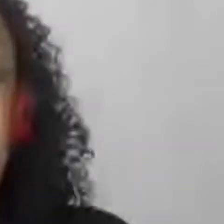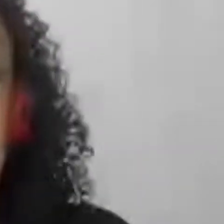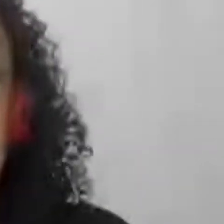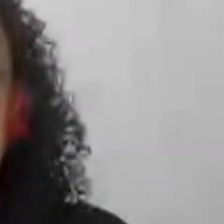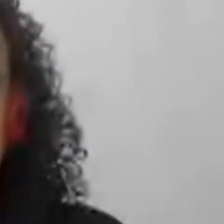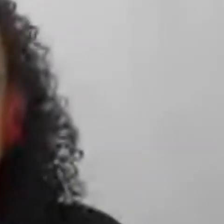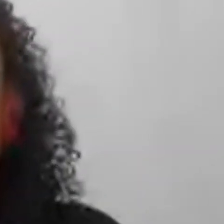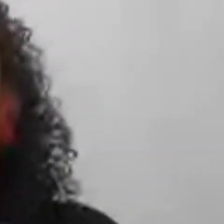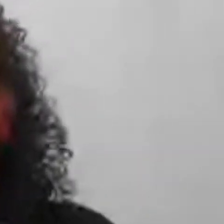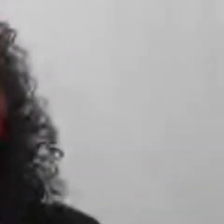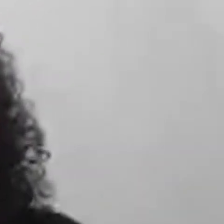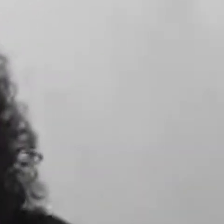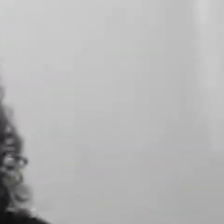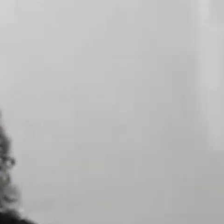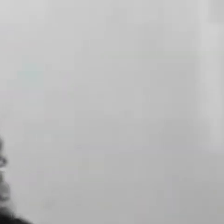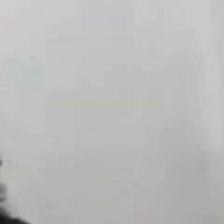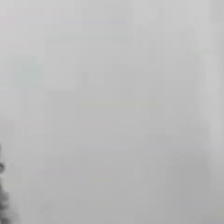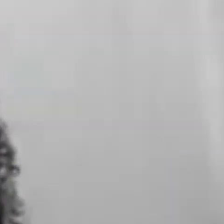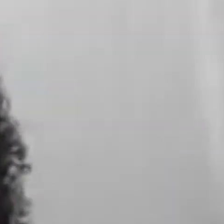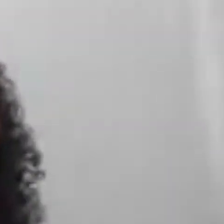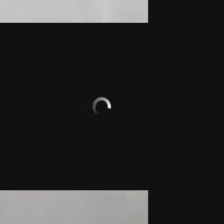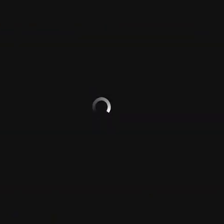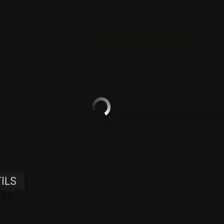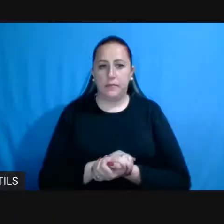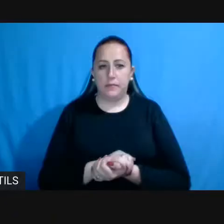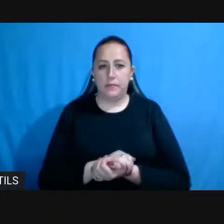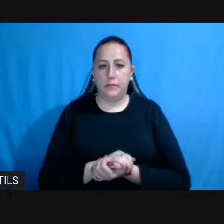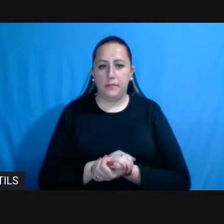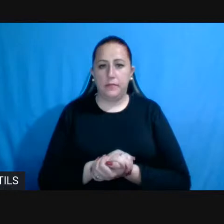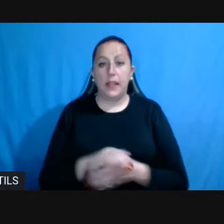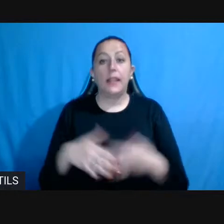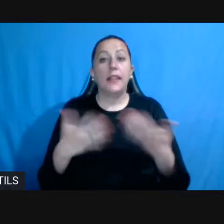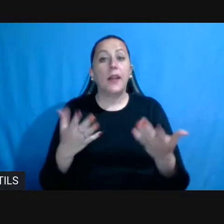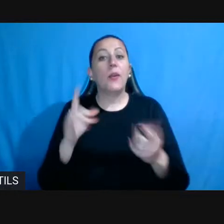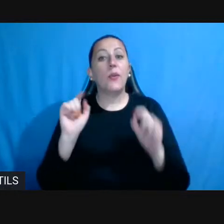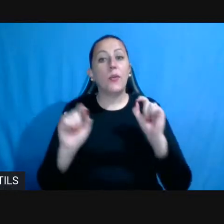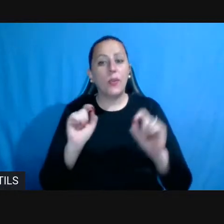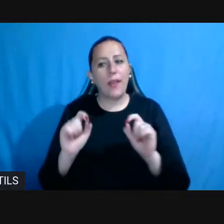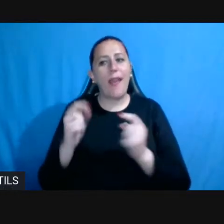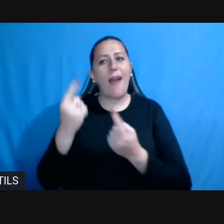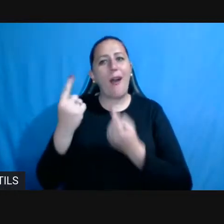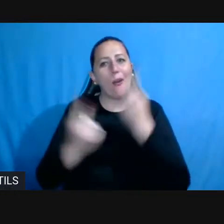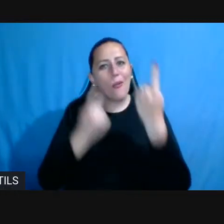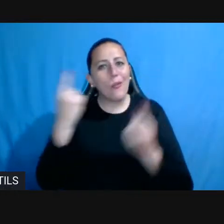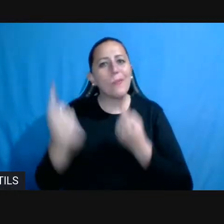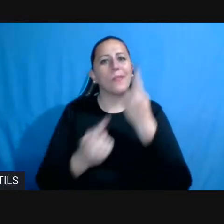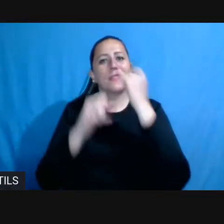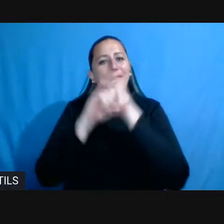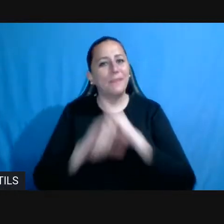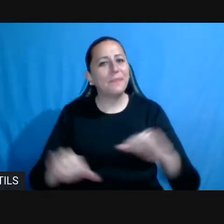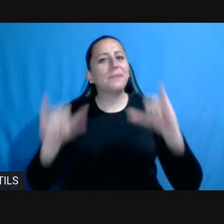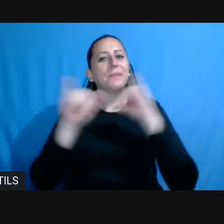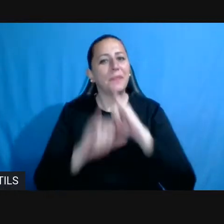Então tá aí um pouco da mensagem daqueles que já estiveram no nosso campus,